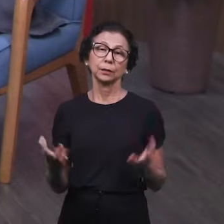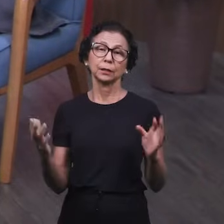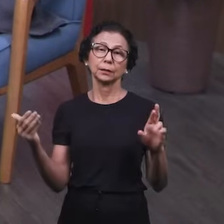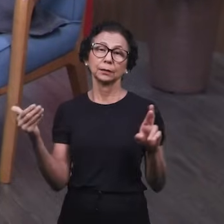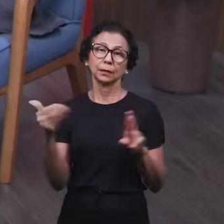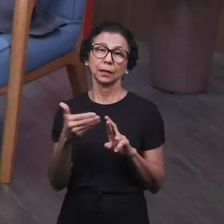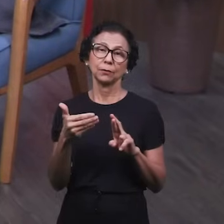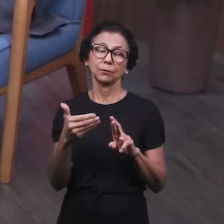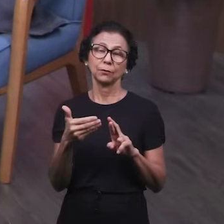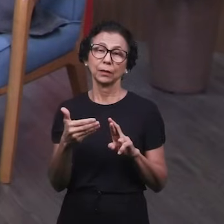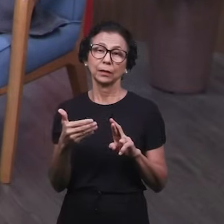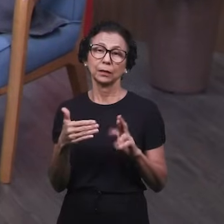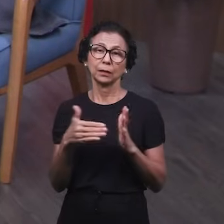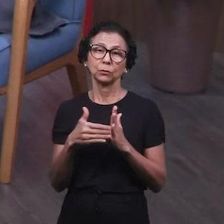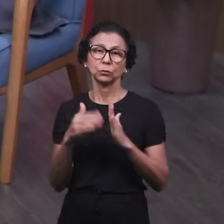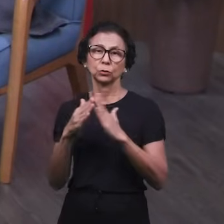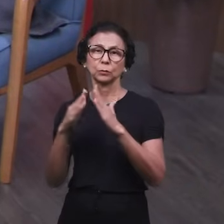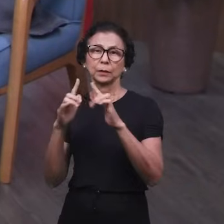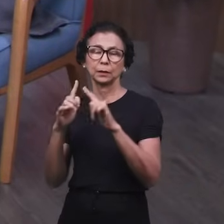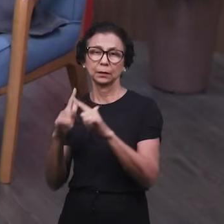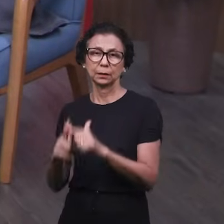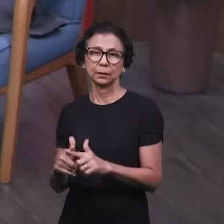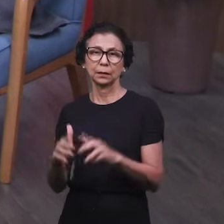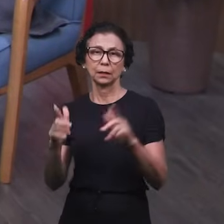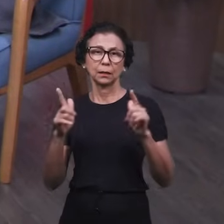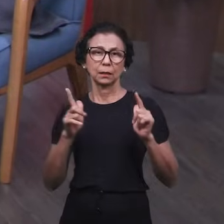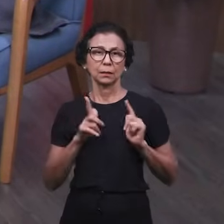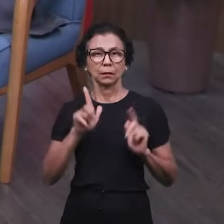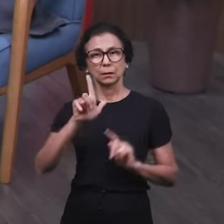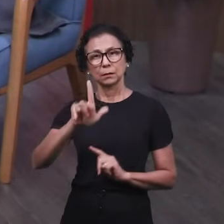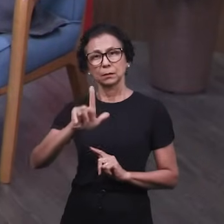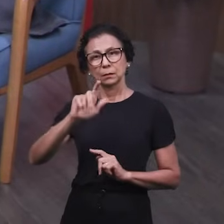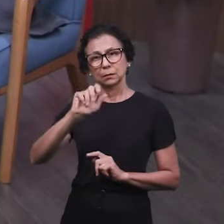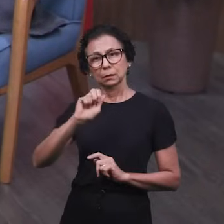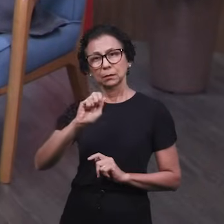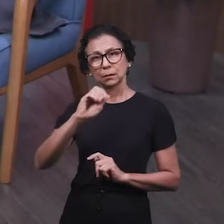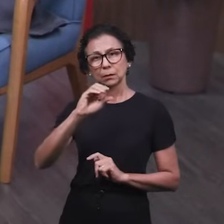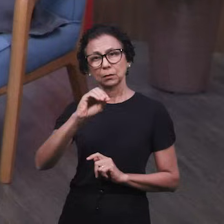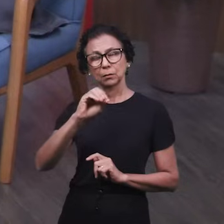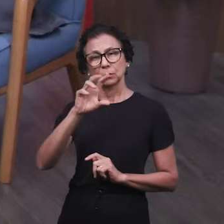última igreja, a gente vê realmente que há uma